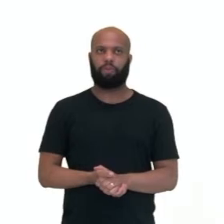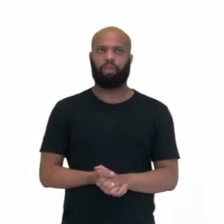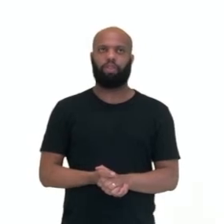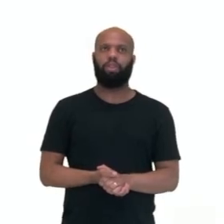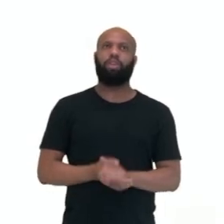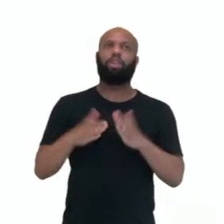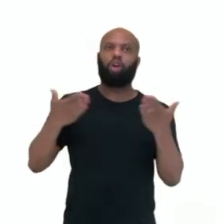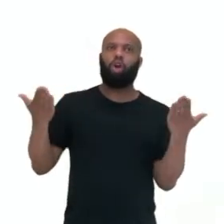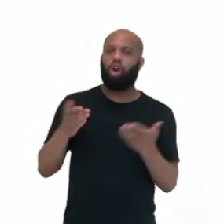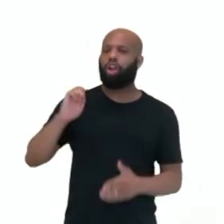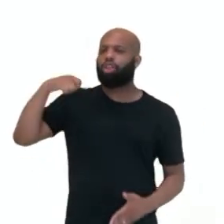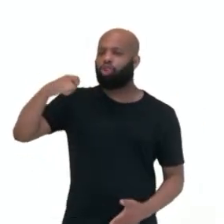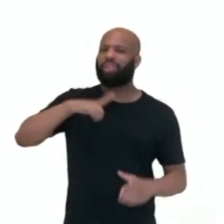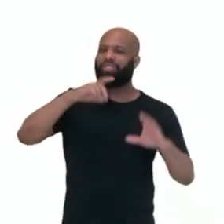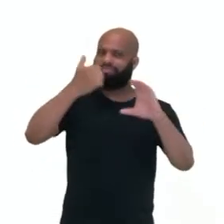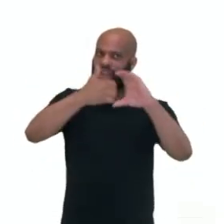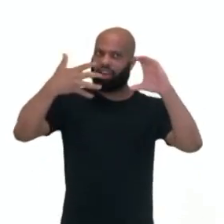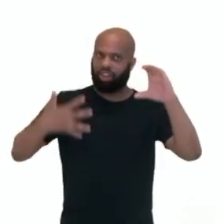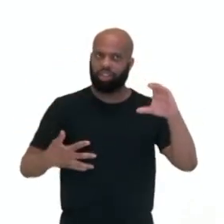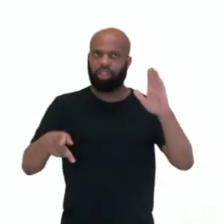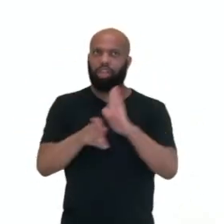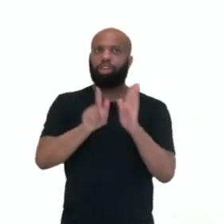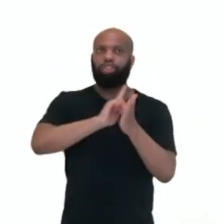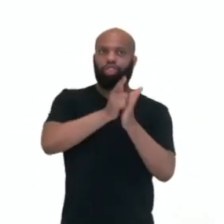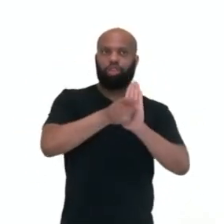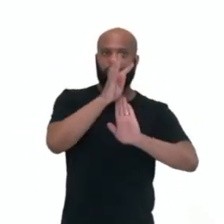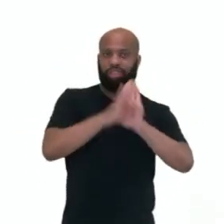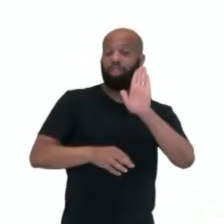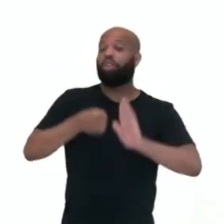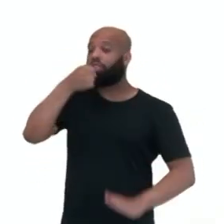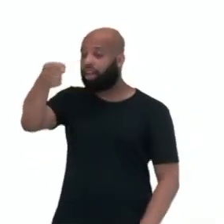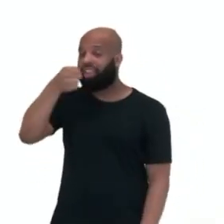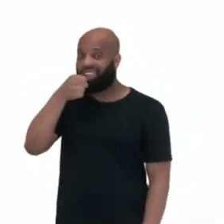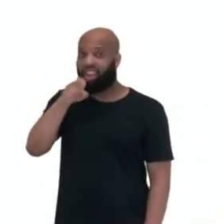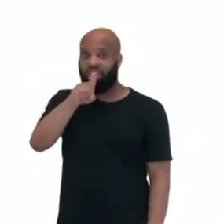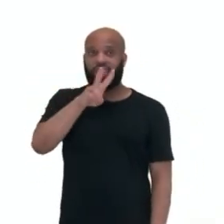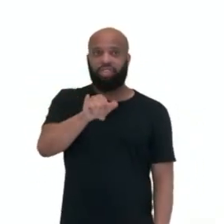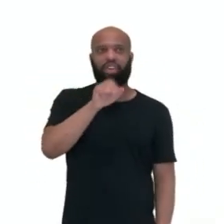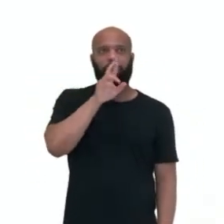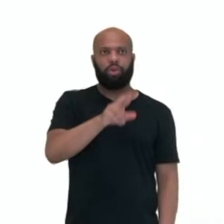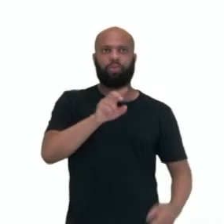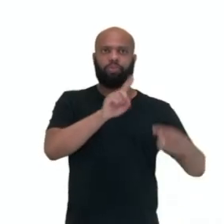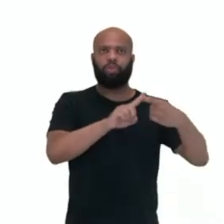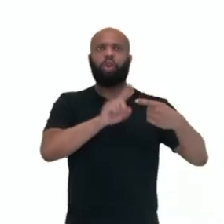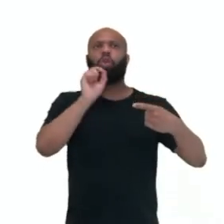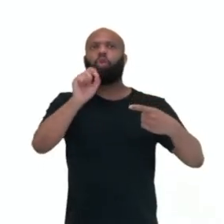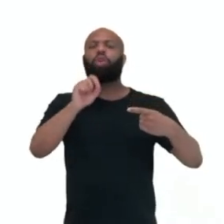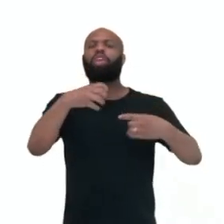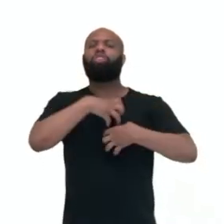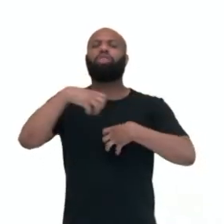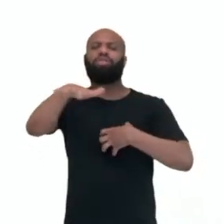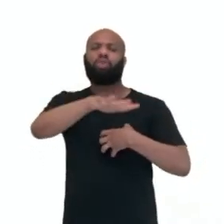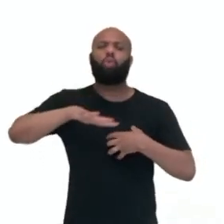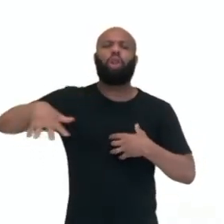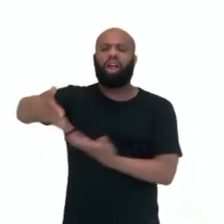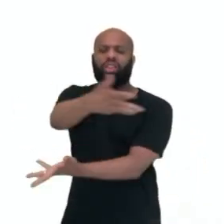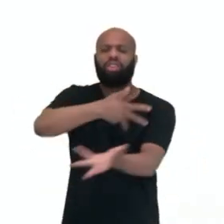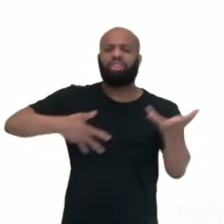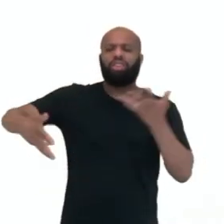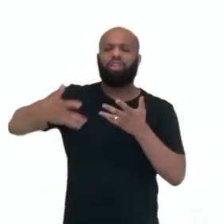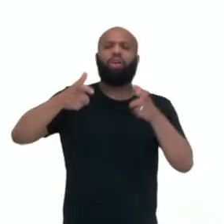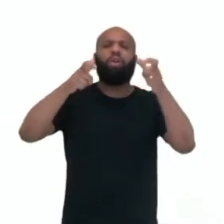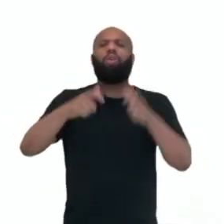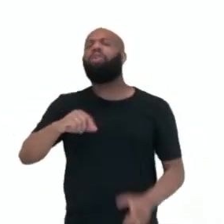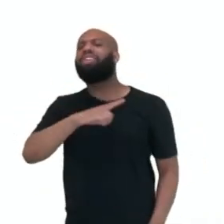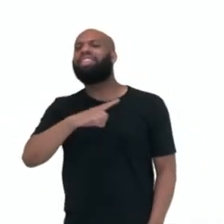você. Sobre as seguintes características do gênero textual entrevista, responda. 1. Qual é o meio de circulação? Ou seja, onde que